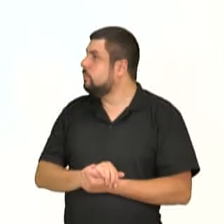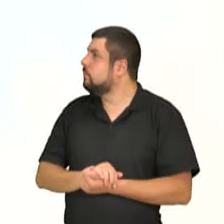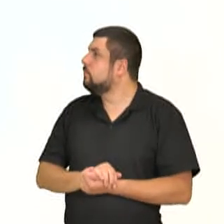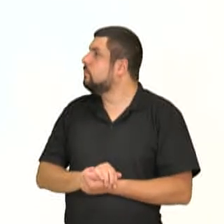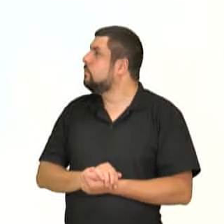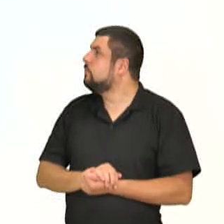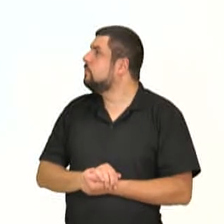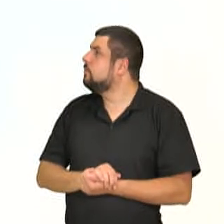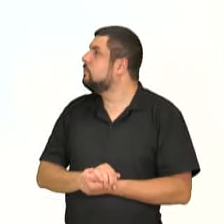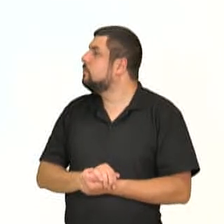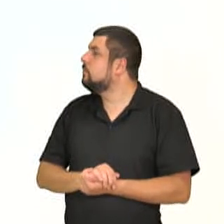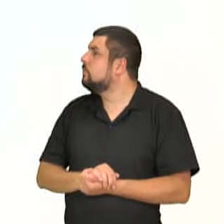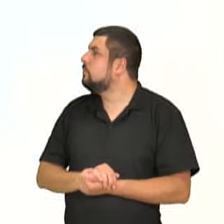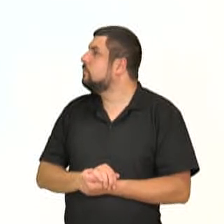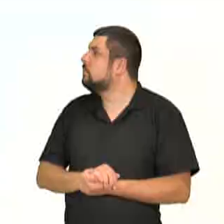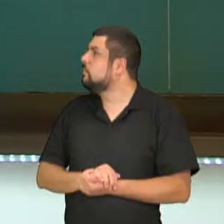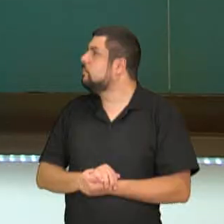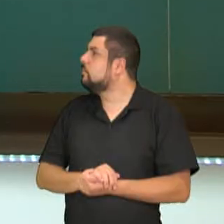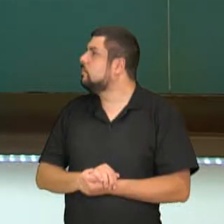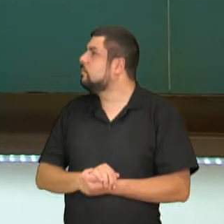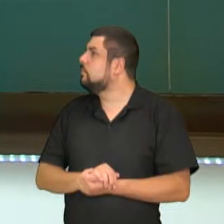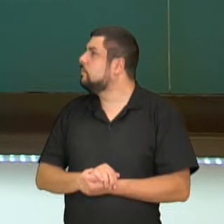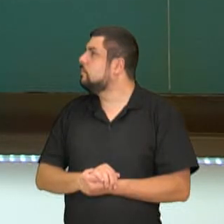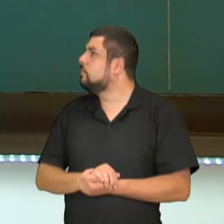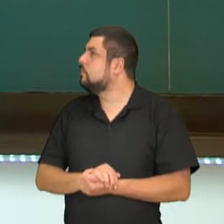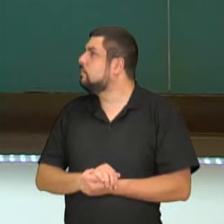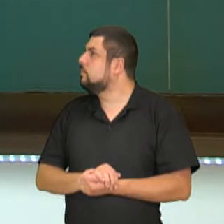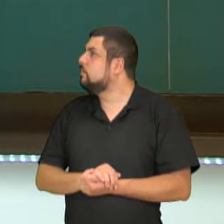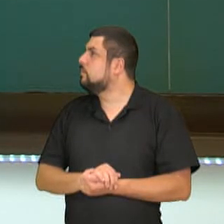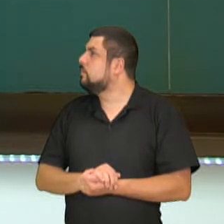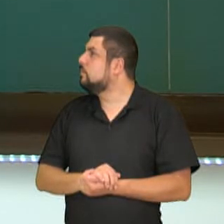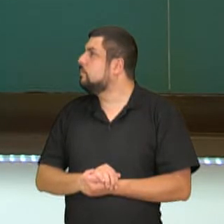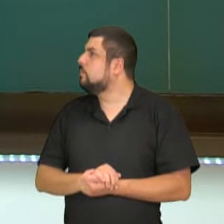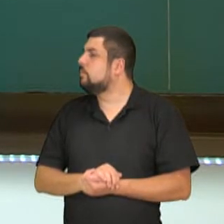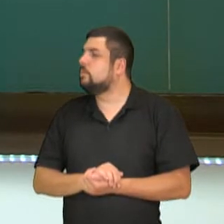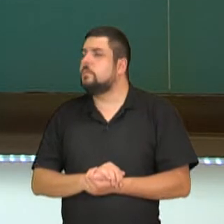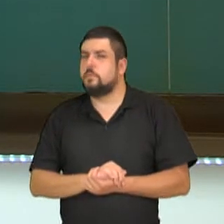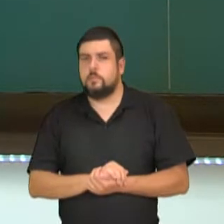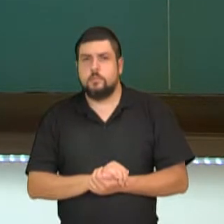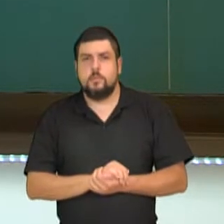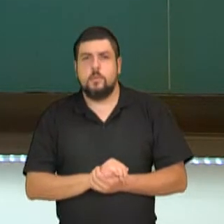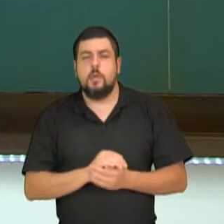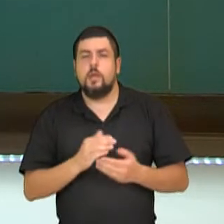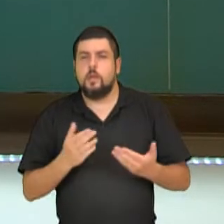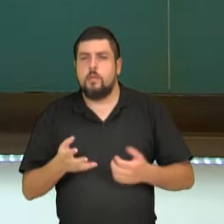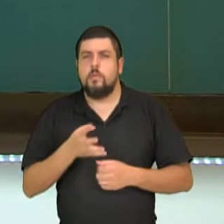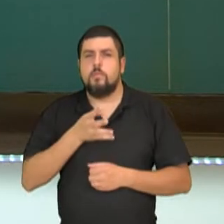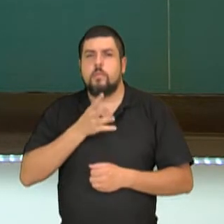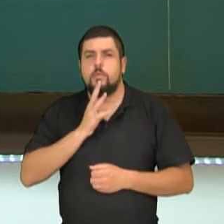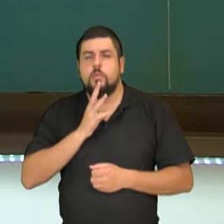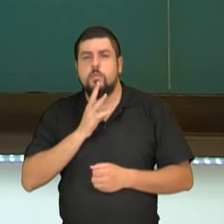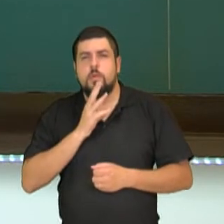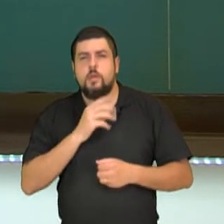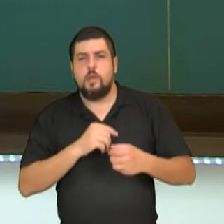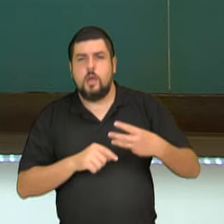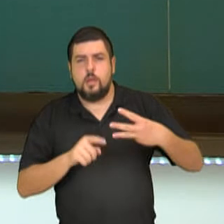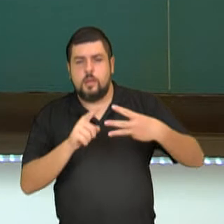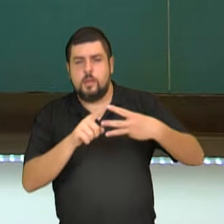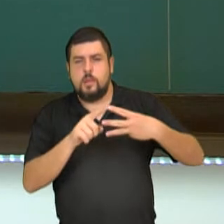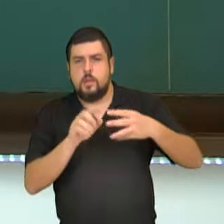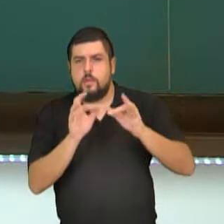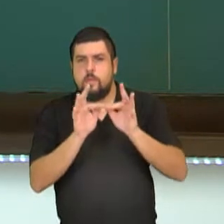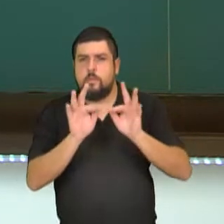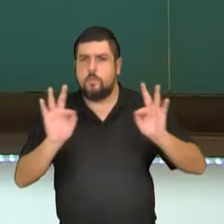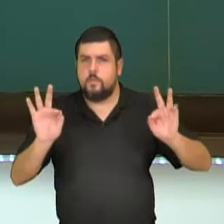relaciona as expressões a sua significação. Então, nós vamos conhecer aqui 3 expressões onde são utilizadas